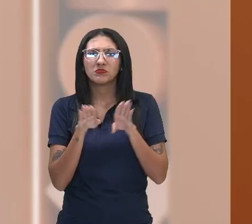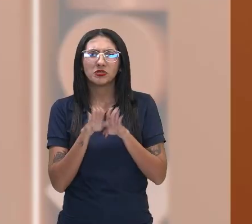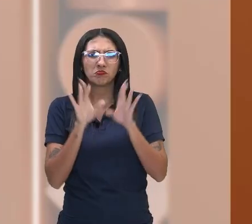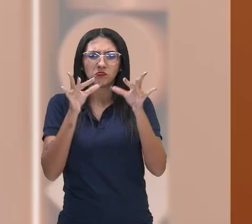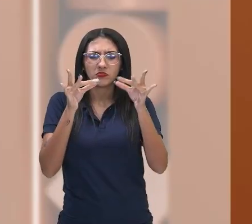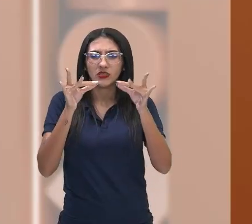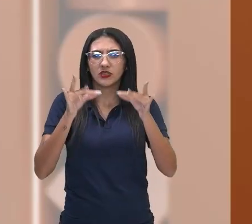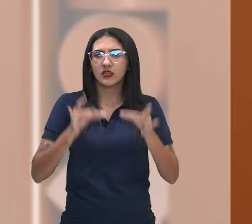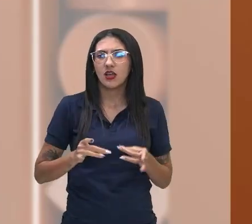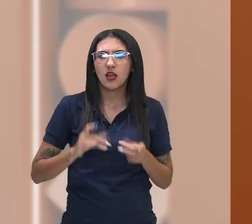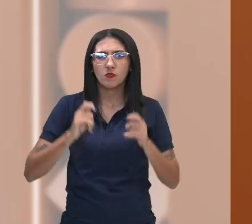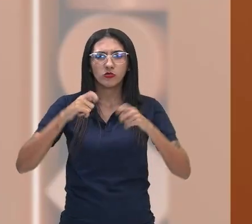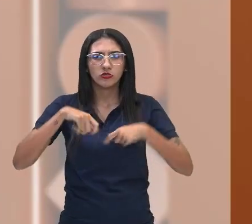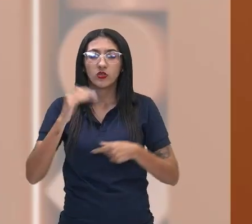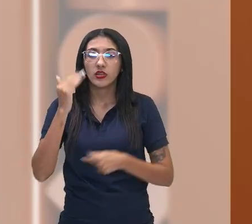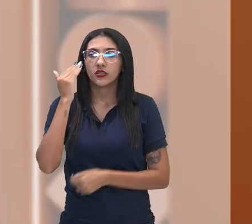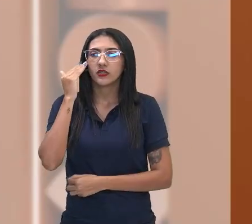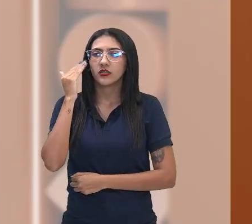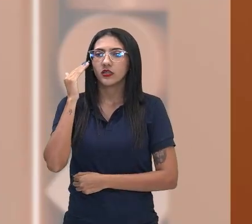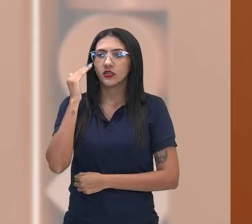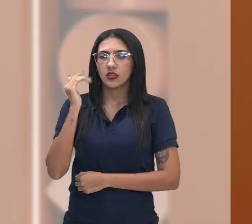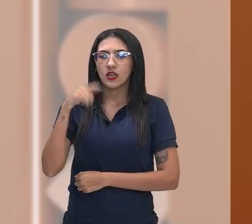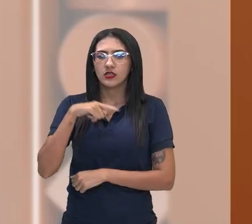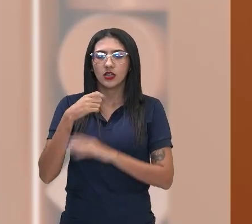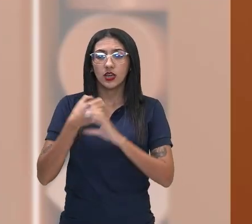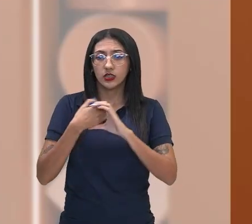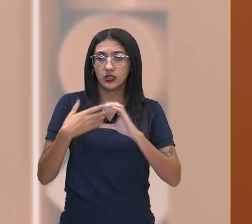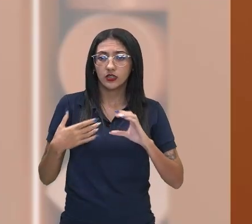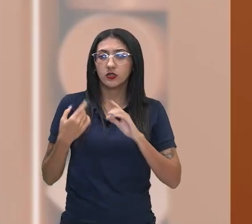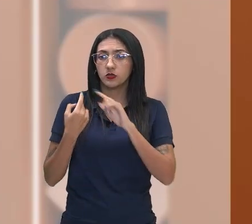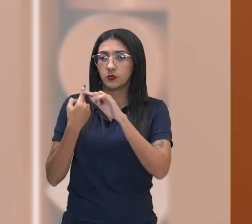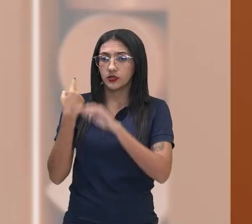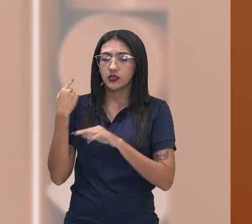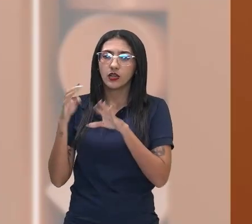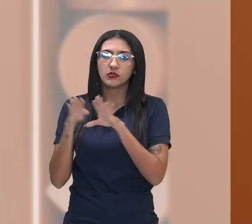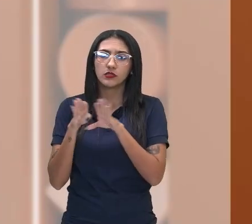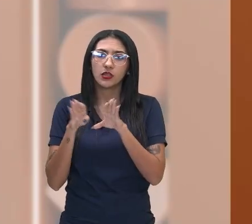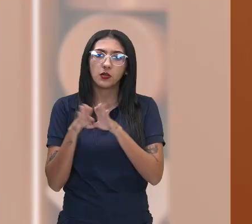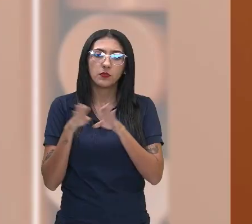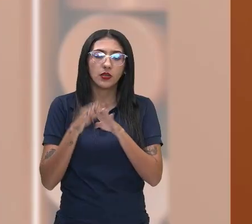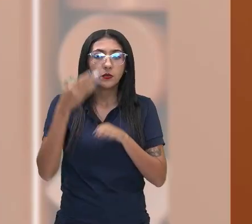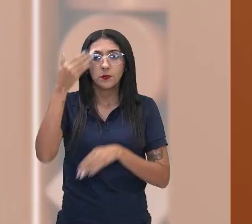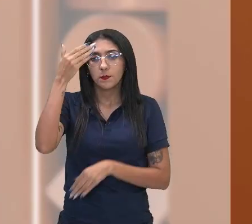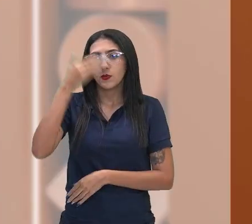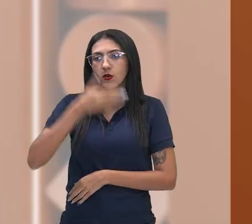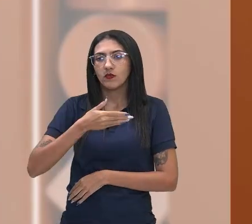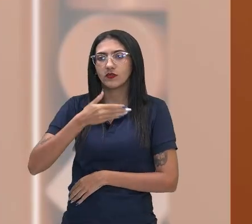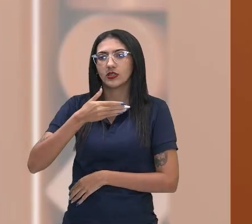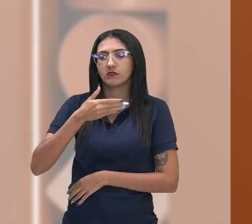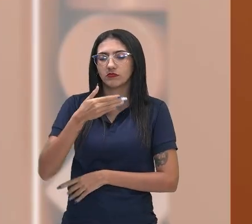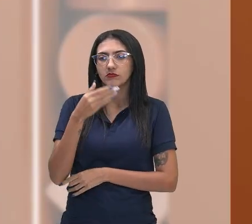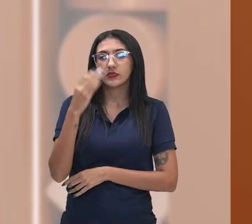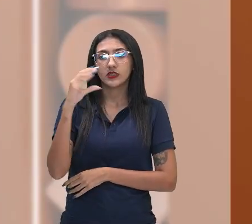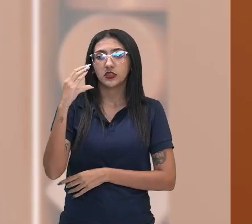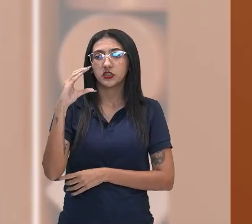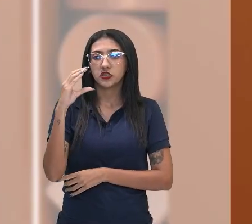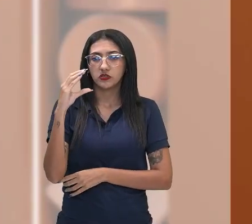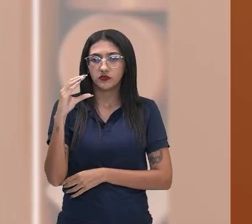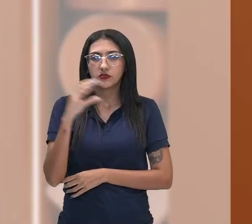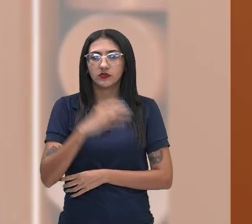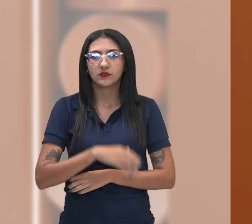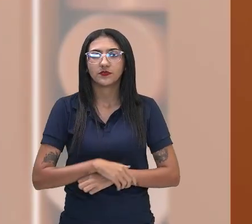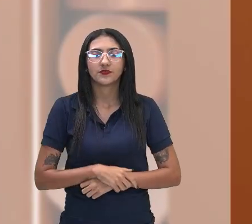sistemático para compreender essas fontes e também científico, né, para você ter o embasamento